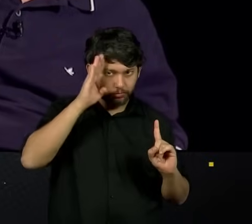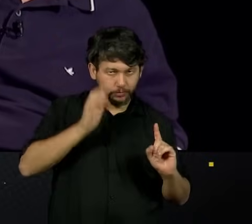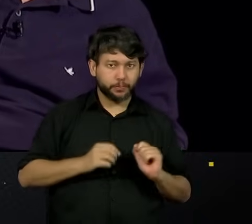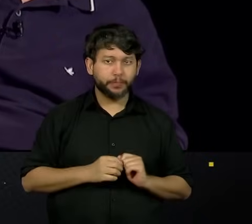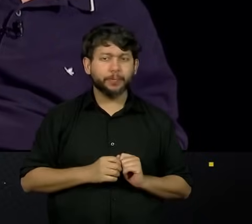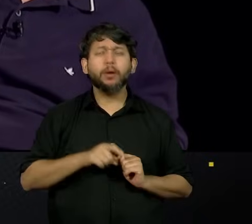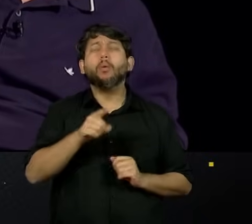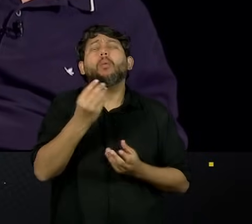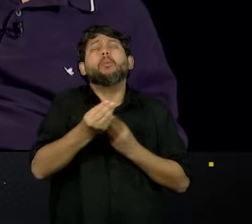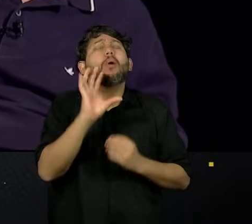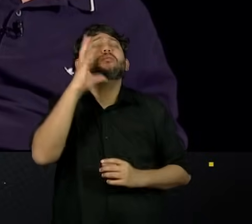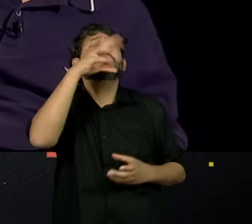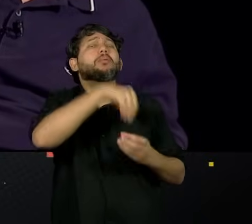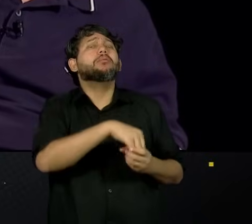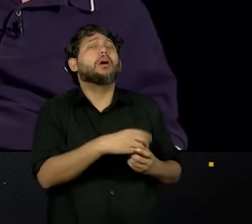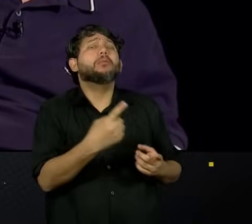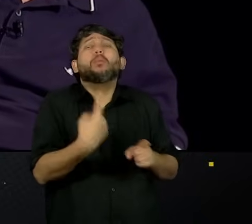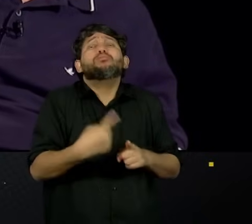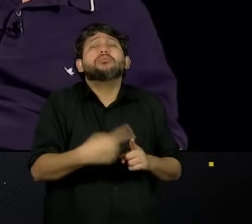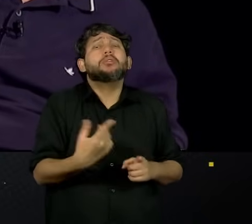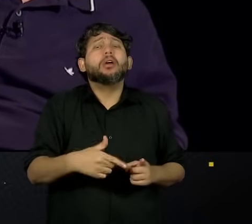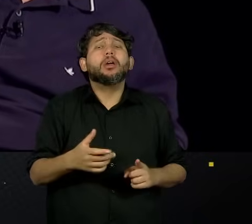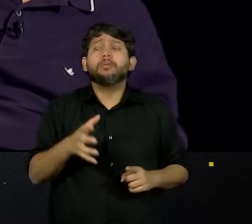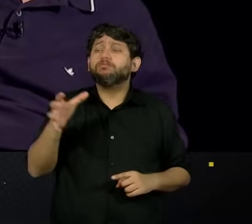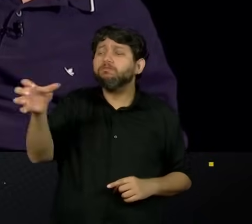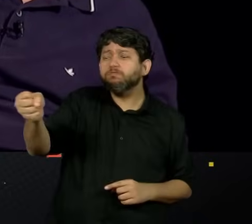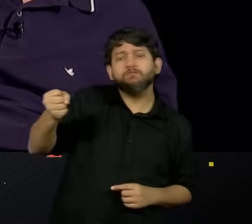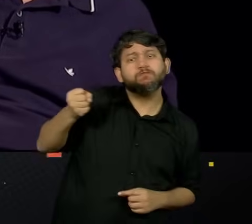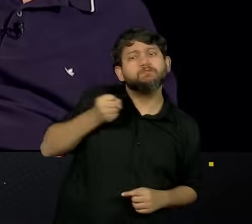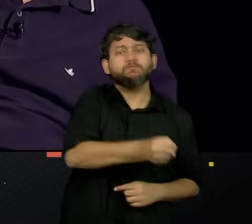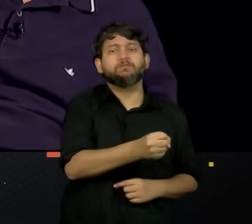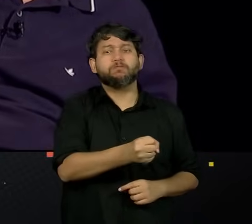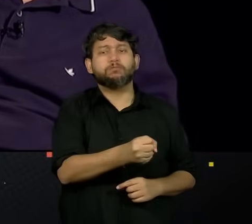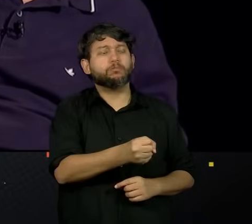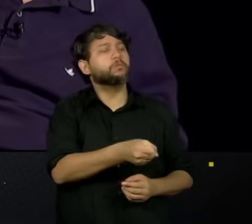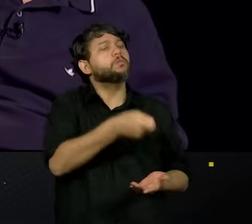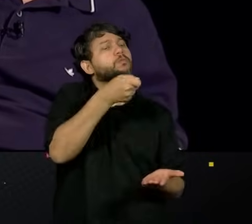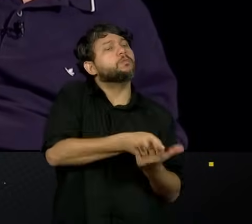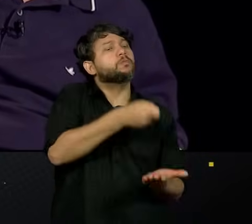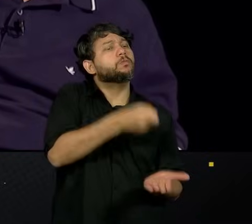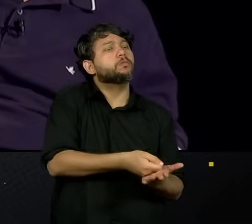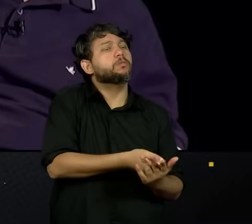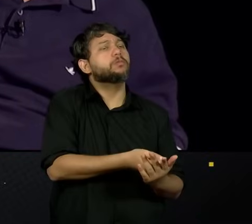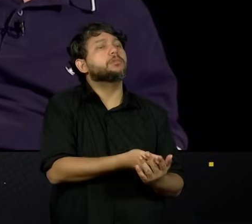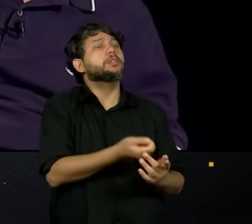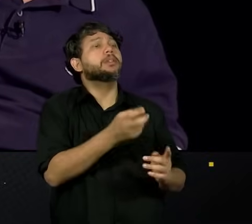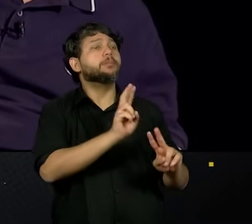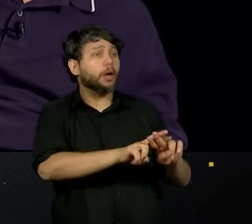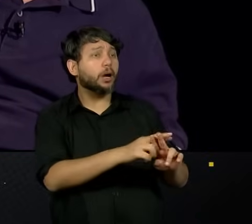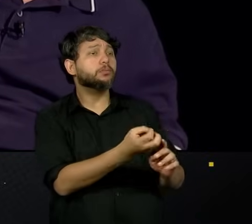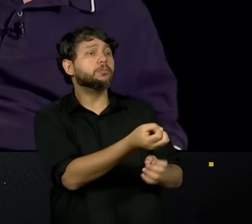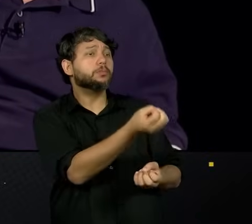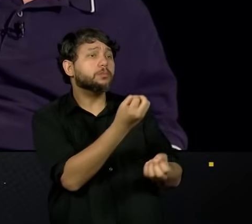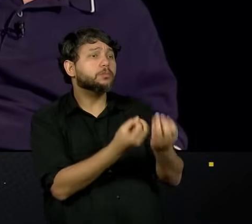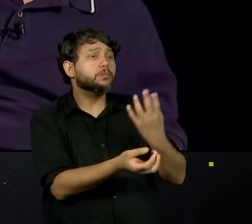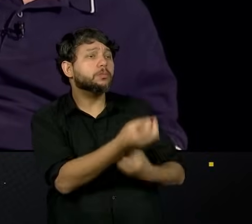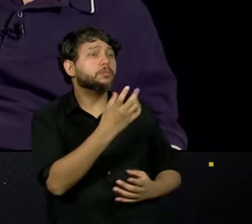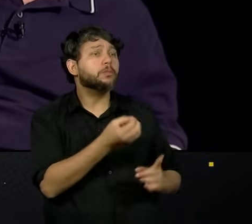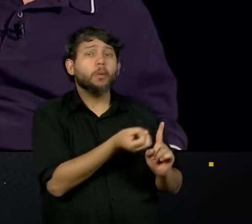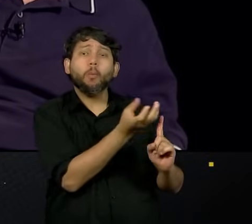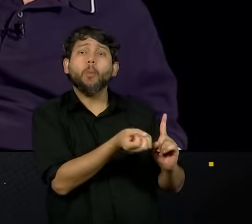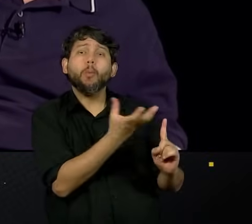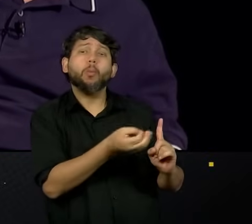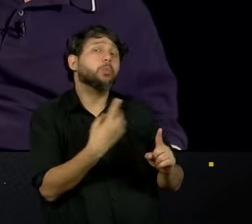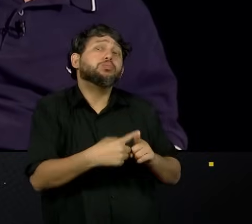pelo DOI? O que aconteceu para você ser convidado a comparecer no DOI-CODE, né? O